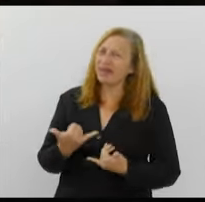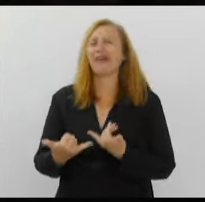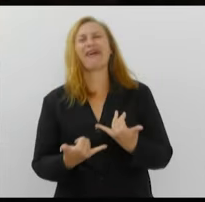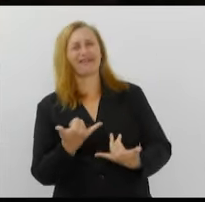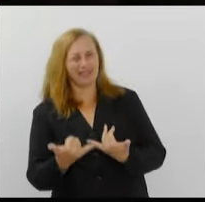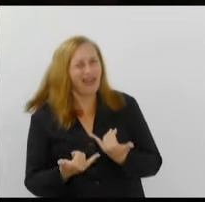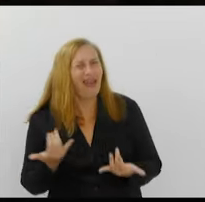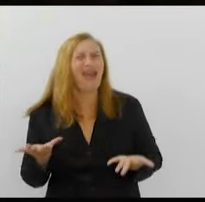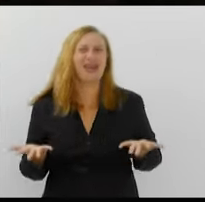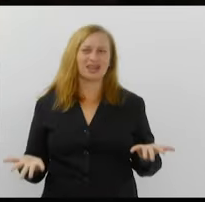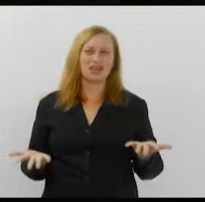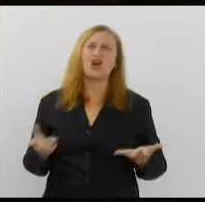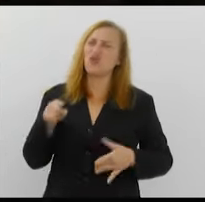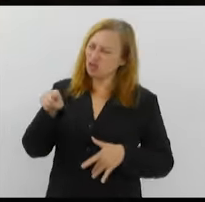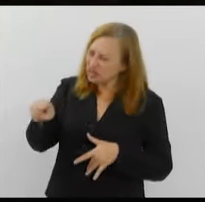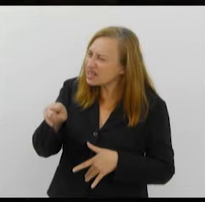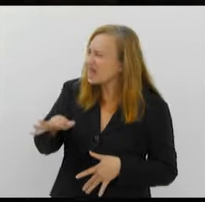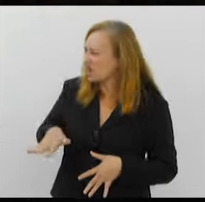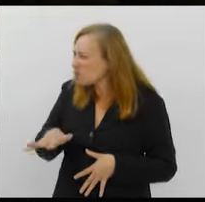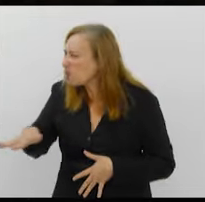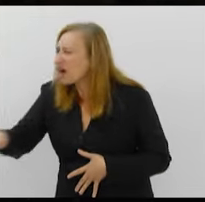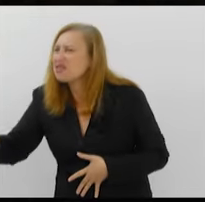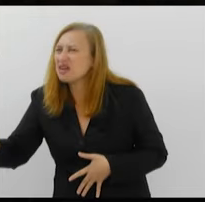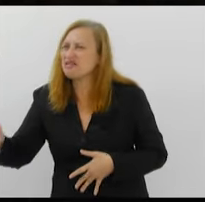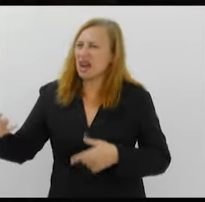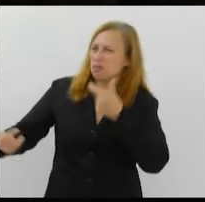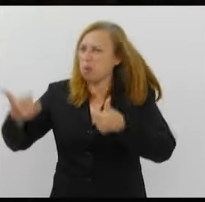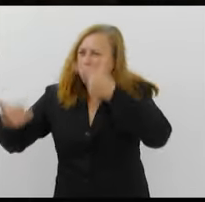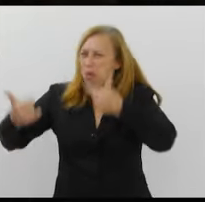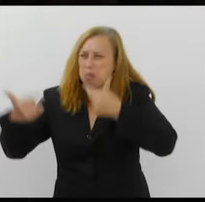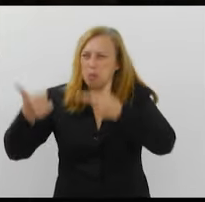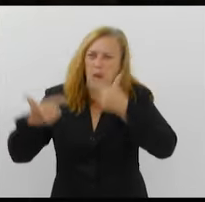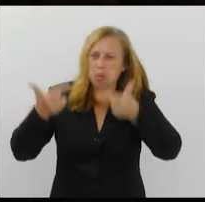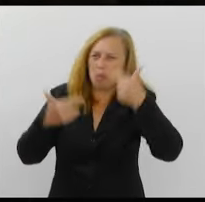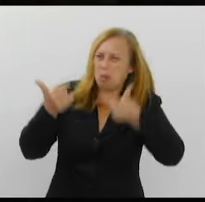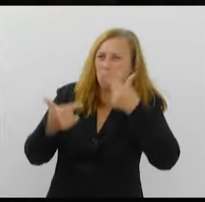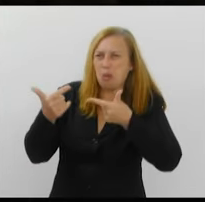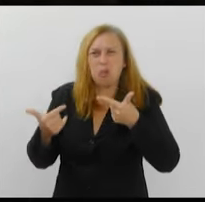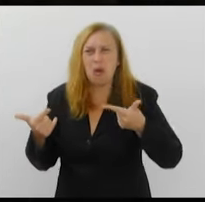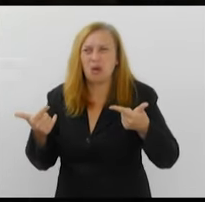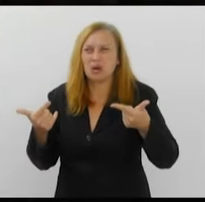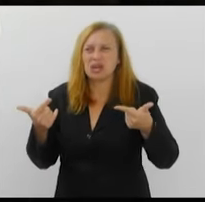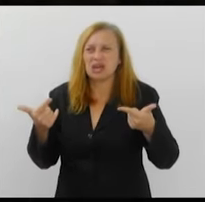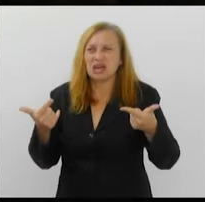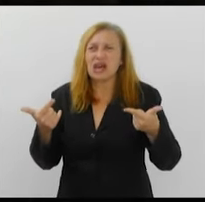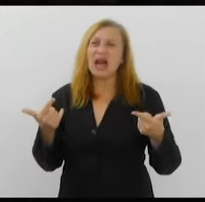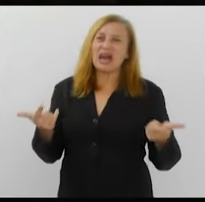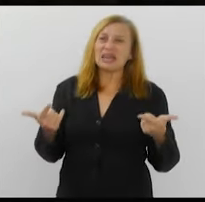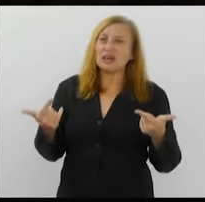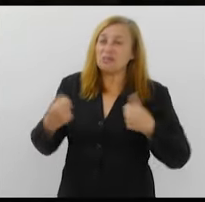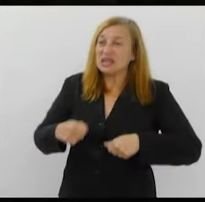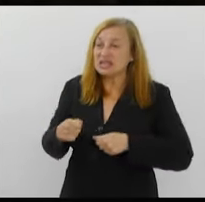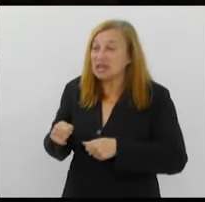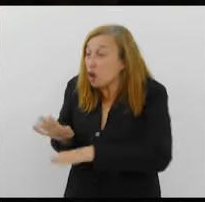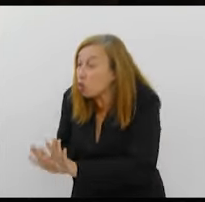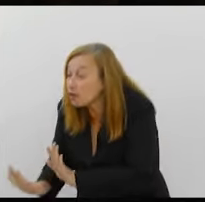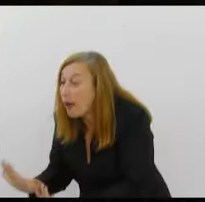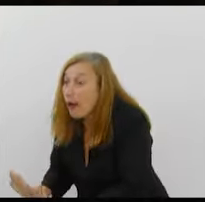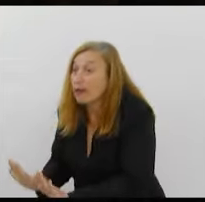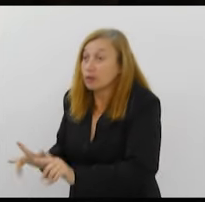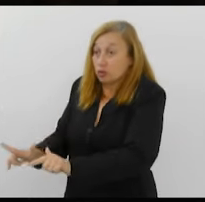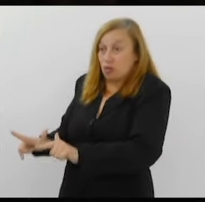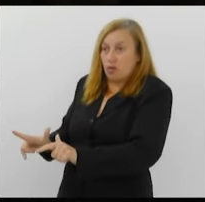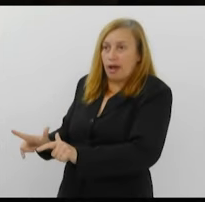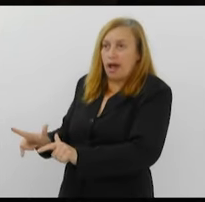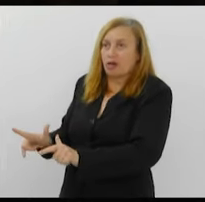viela, tu tá ali tomando tiro pra cacete, de grosso calibre, e ainda tem que preservar o local. Ou seja,